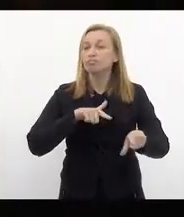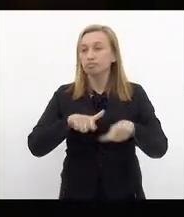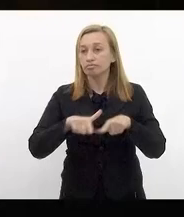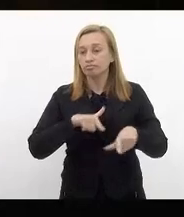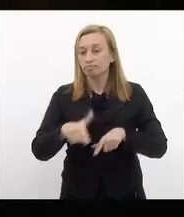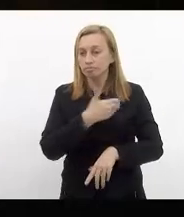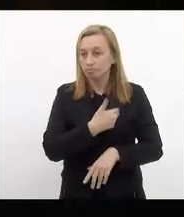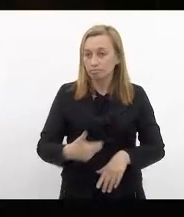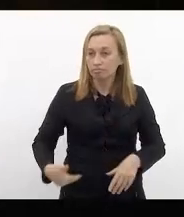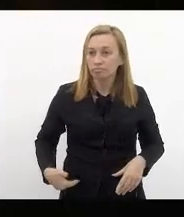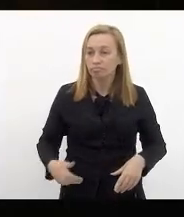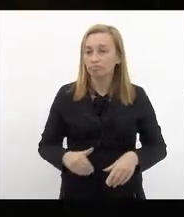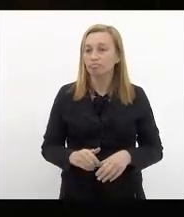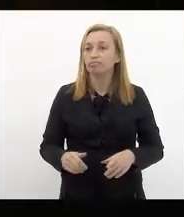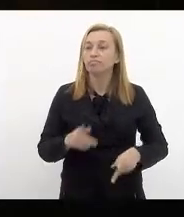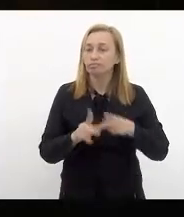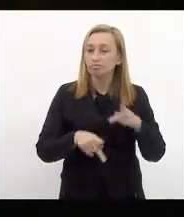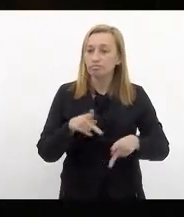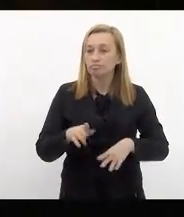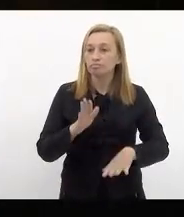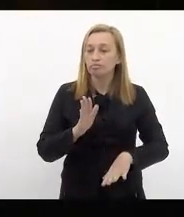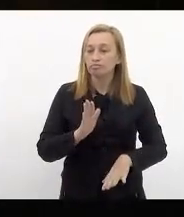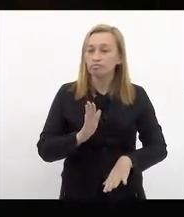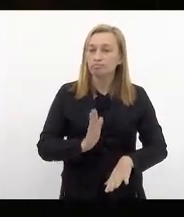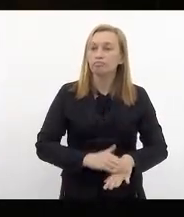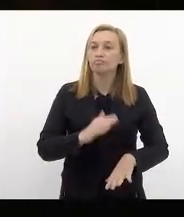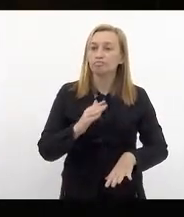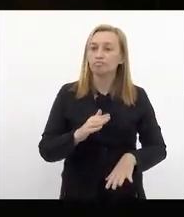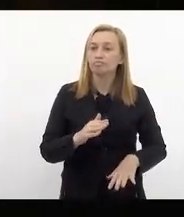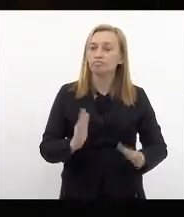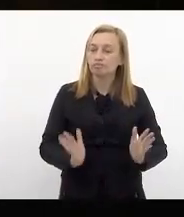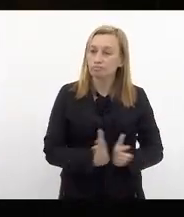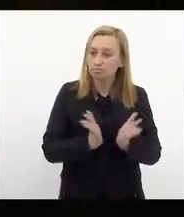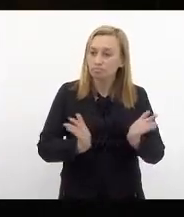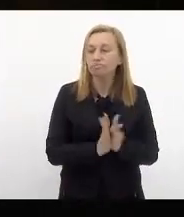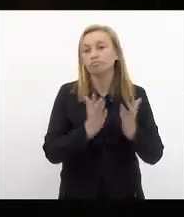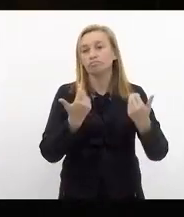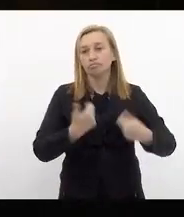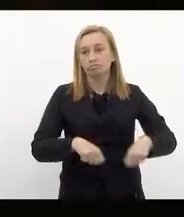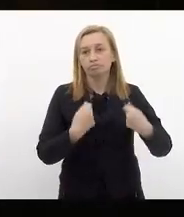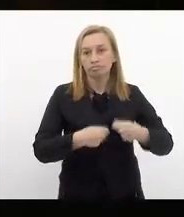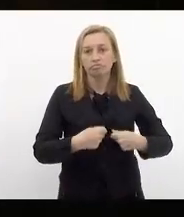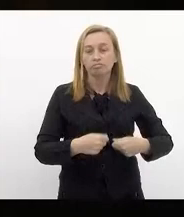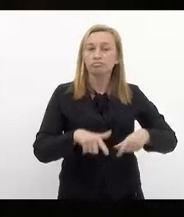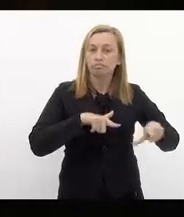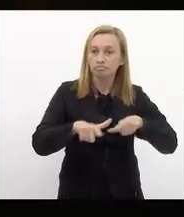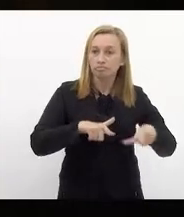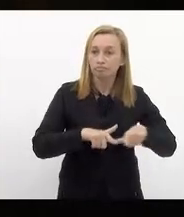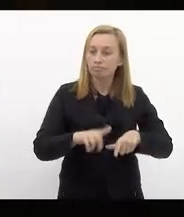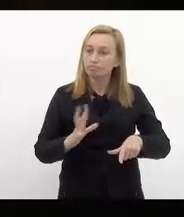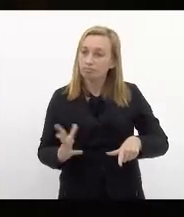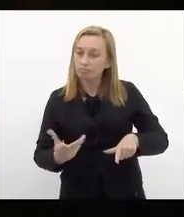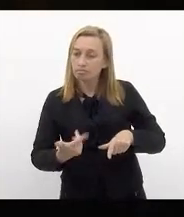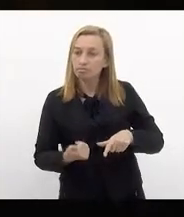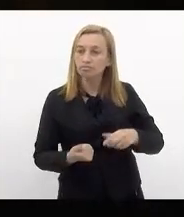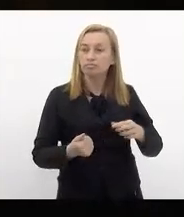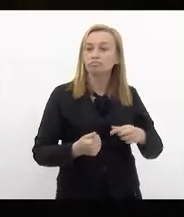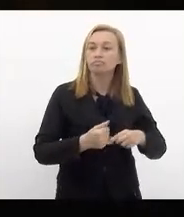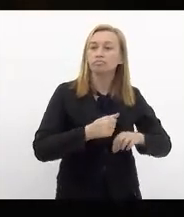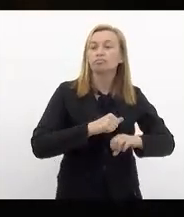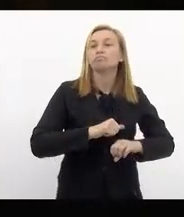público que a população mais empobrecida precisa. O serviço público de qualidade na